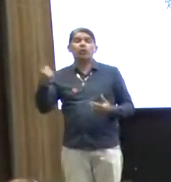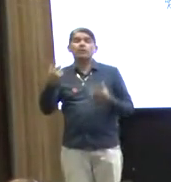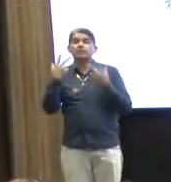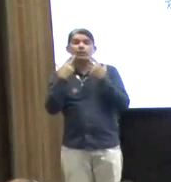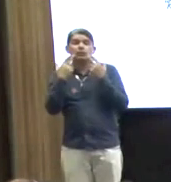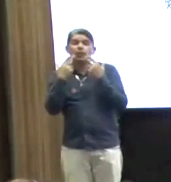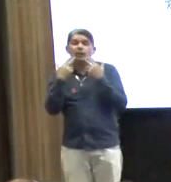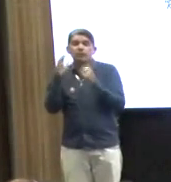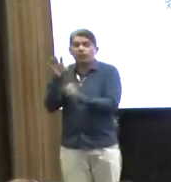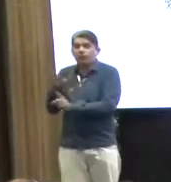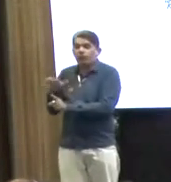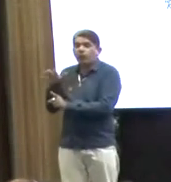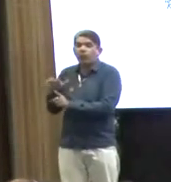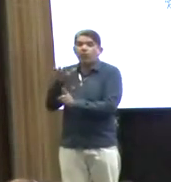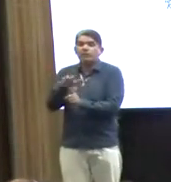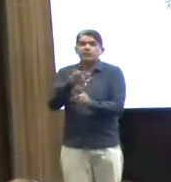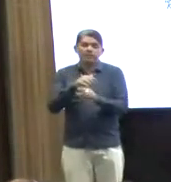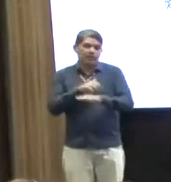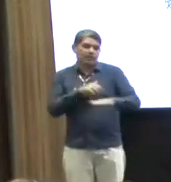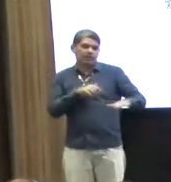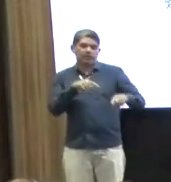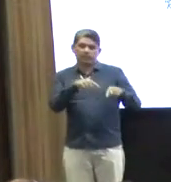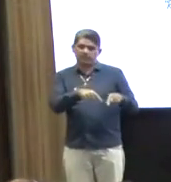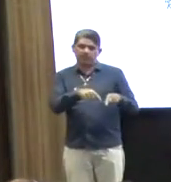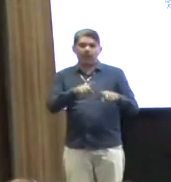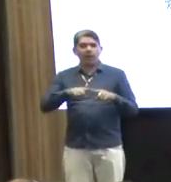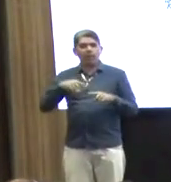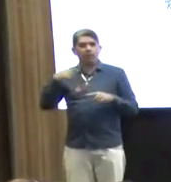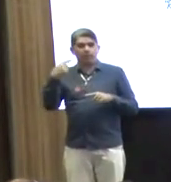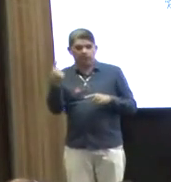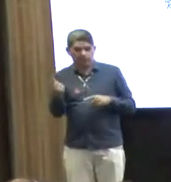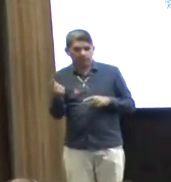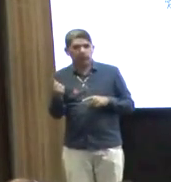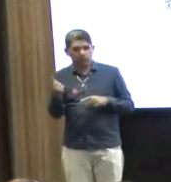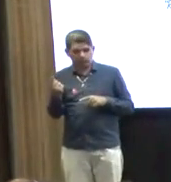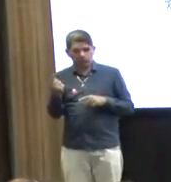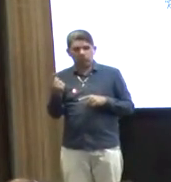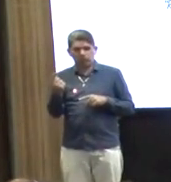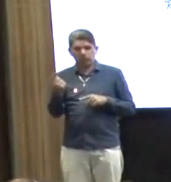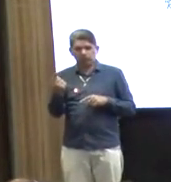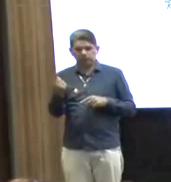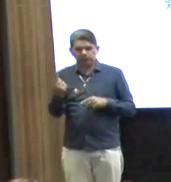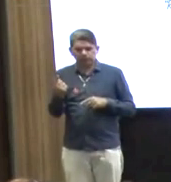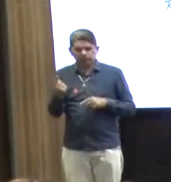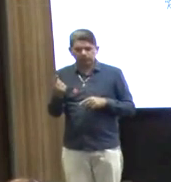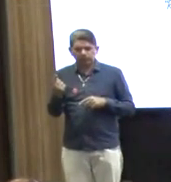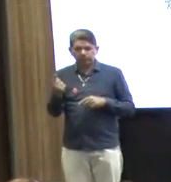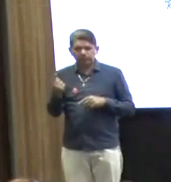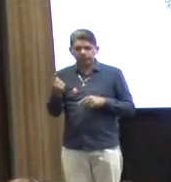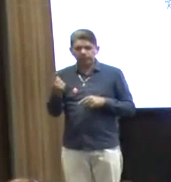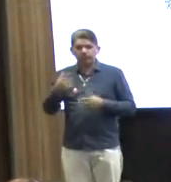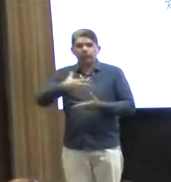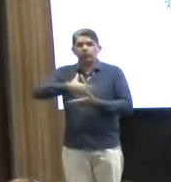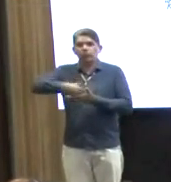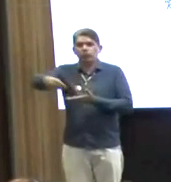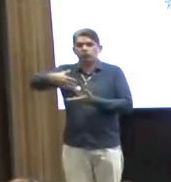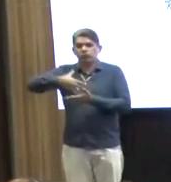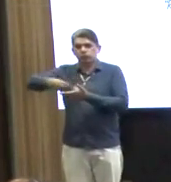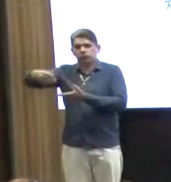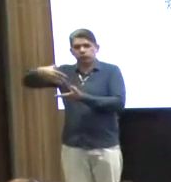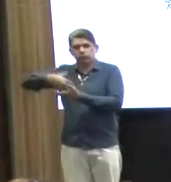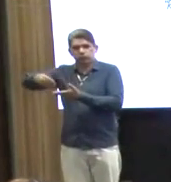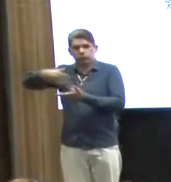né, as nossas experiências, como a gente depois transporta para a natureza aquilo que está na nossa cabeça. Nas